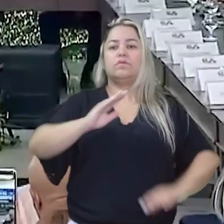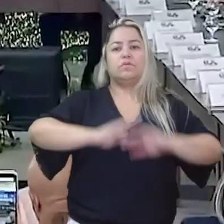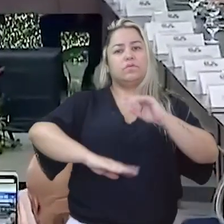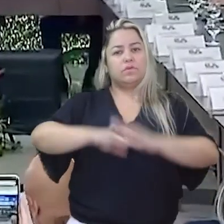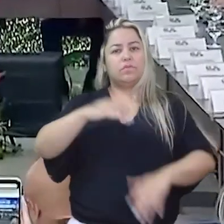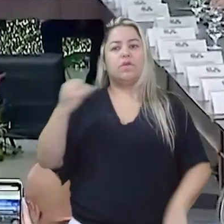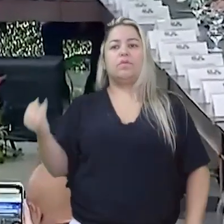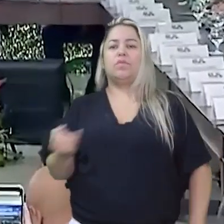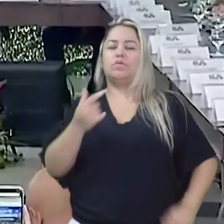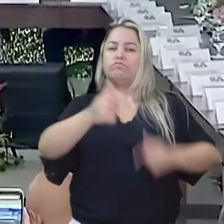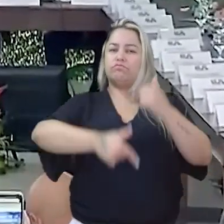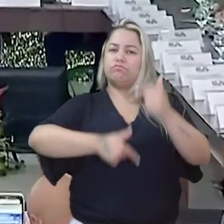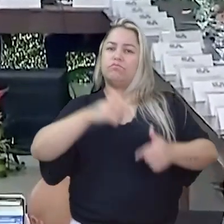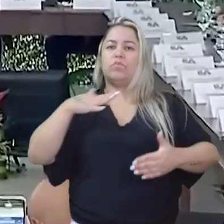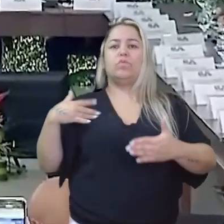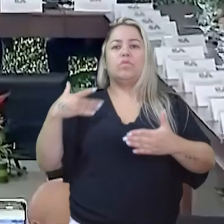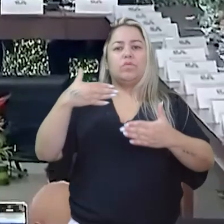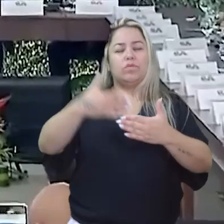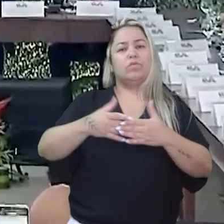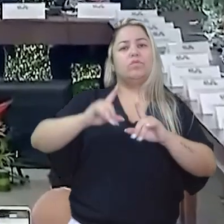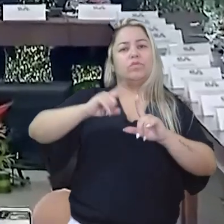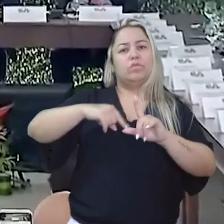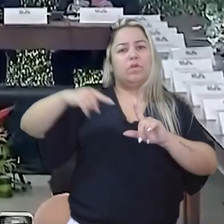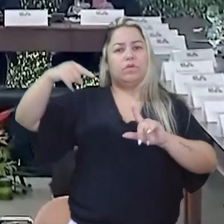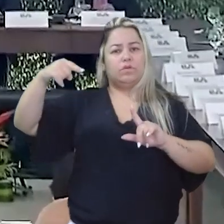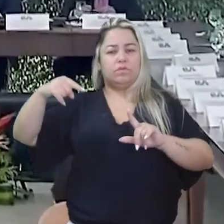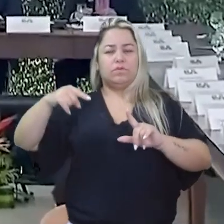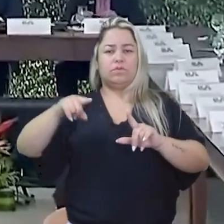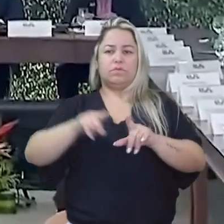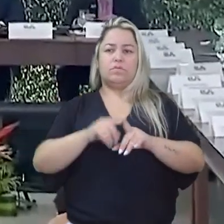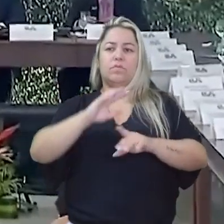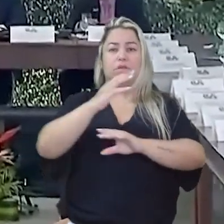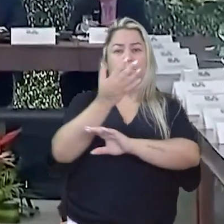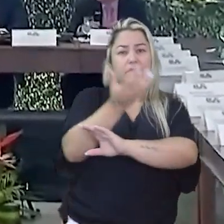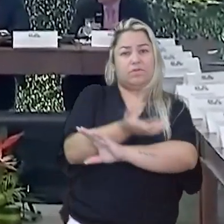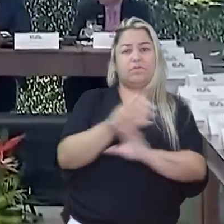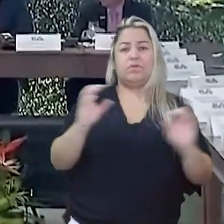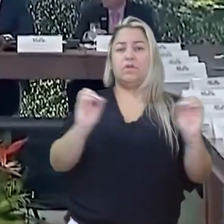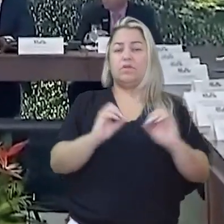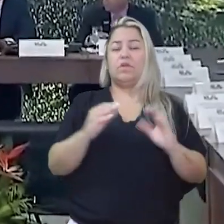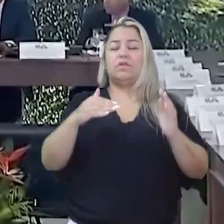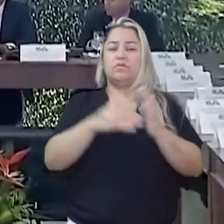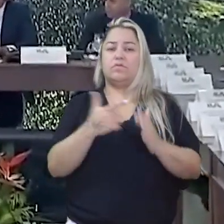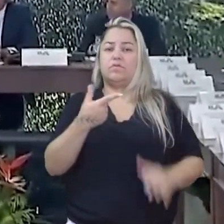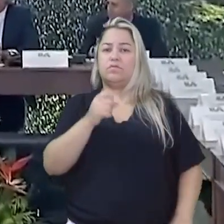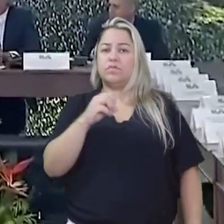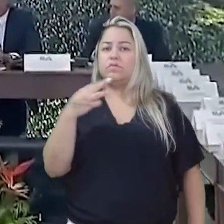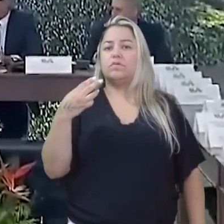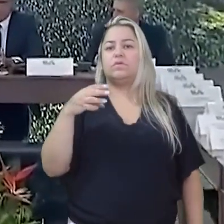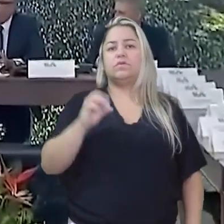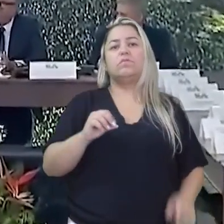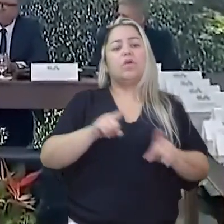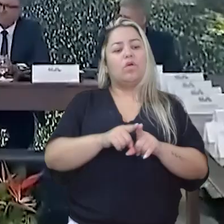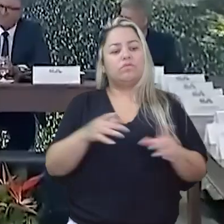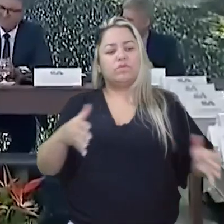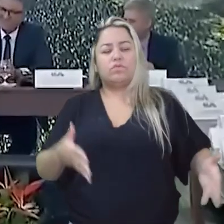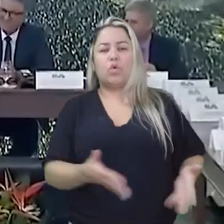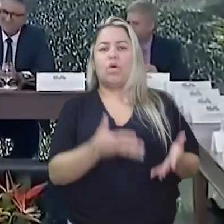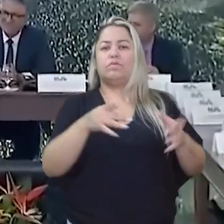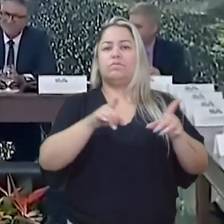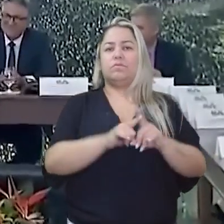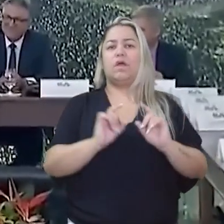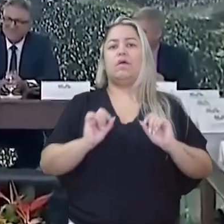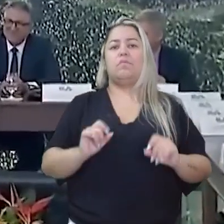ações são fundamentais para atingir a meta de desmatamento zero até 2030, enquanto fortalecem a